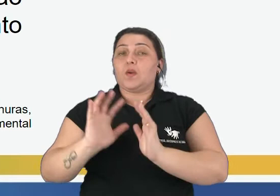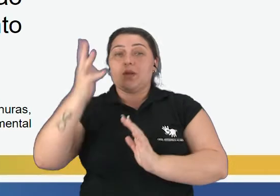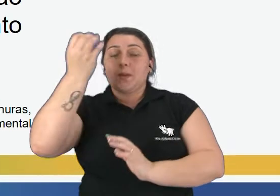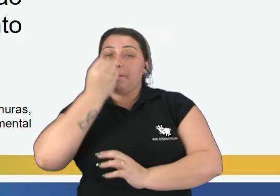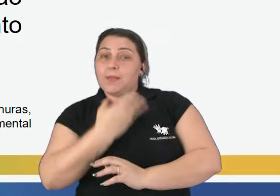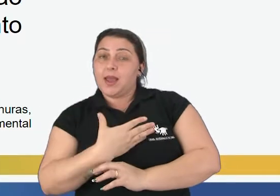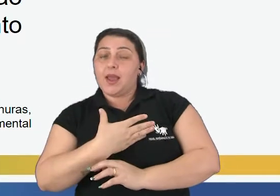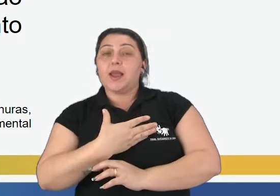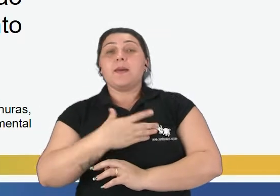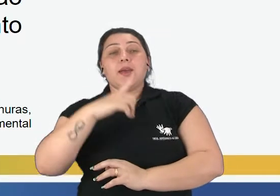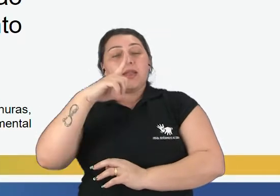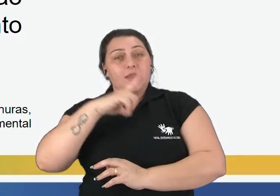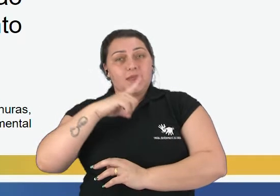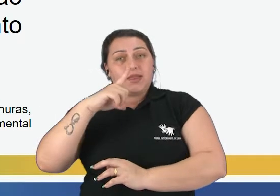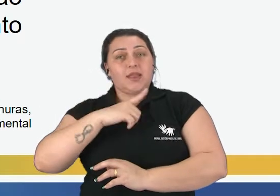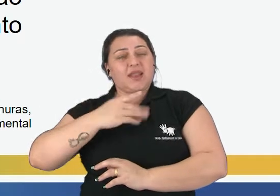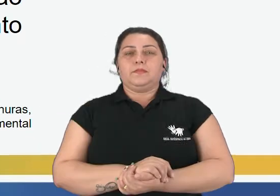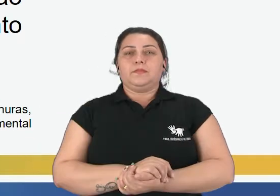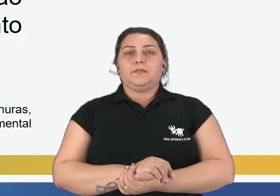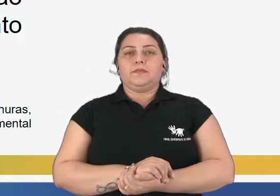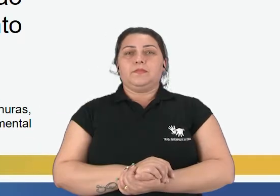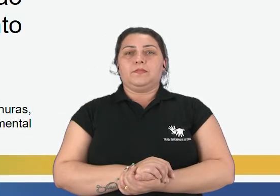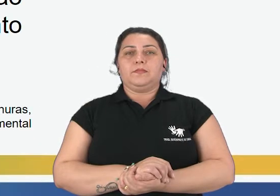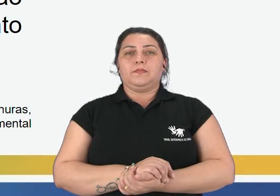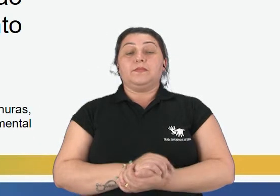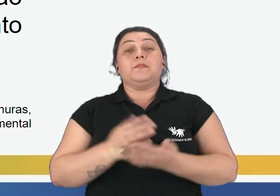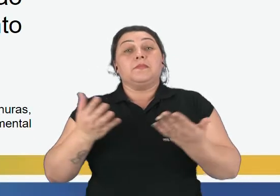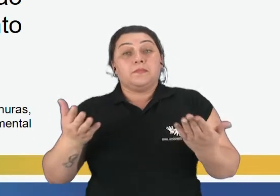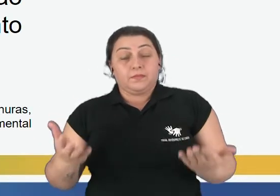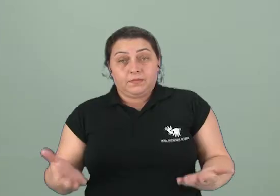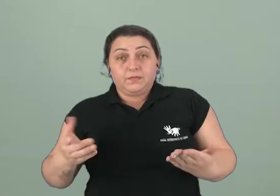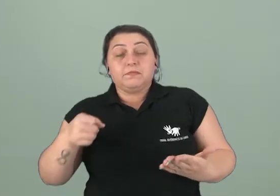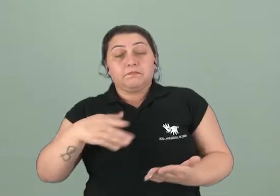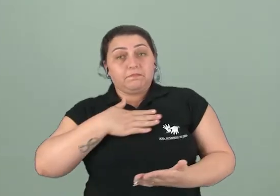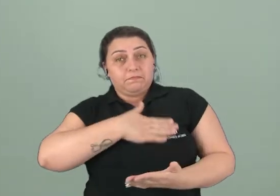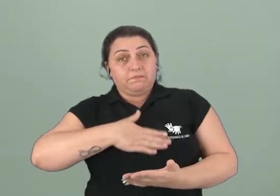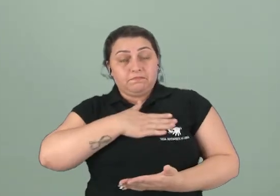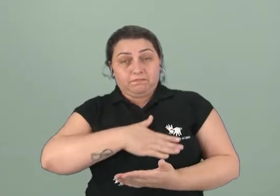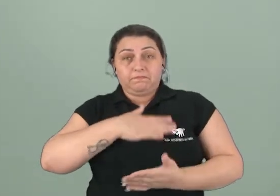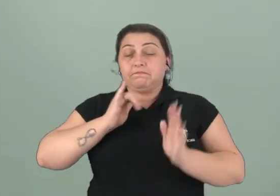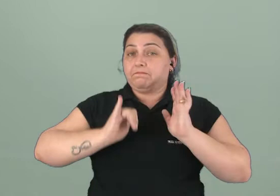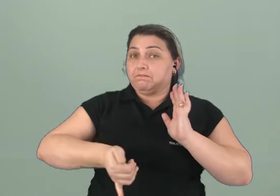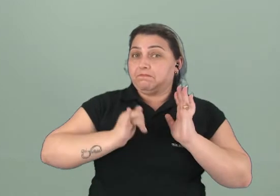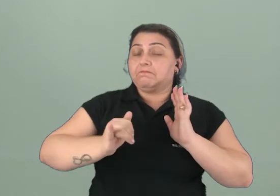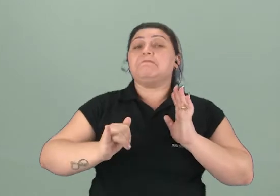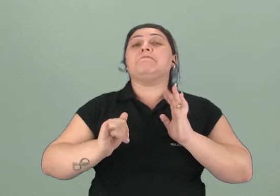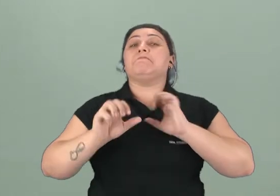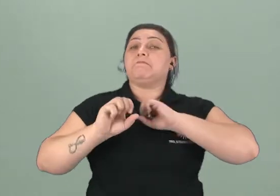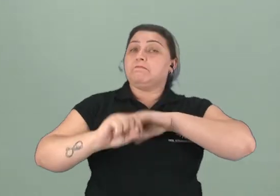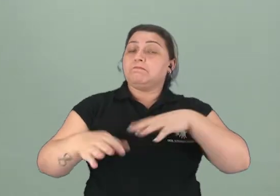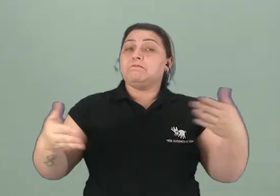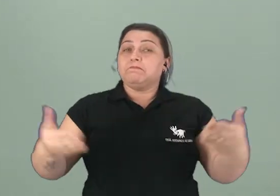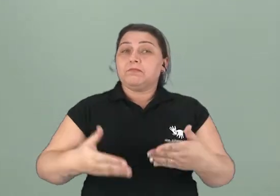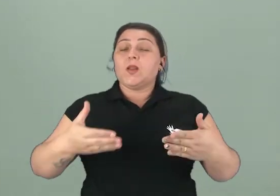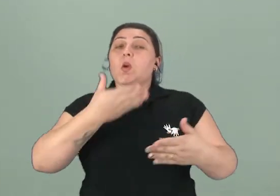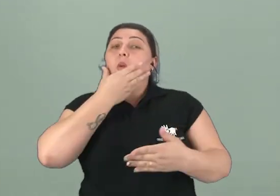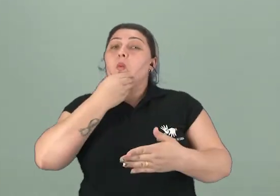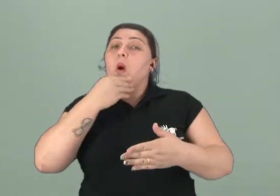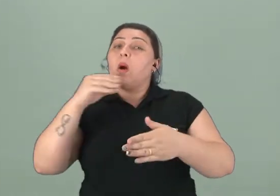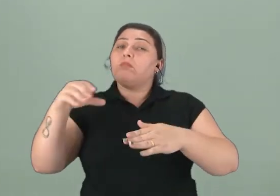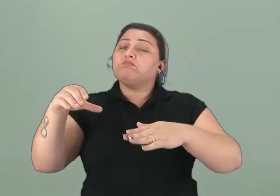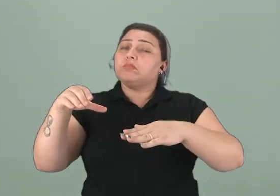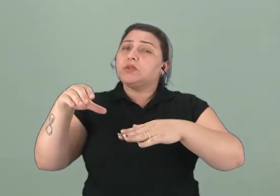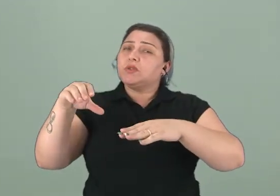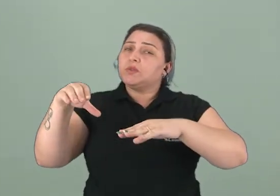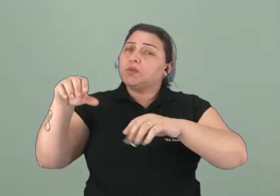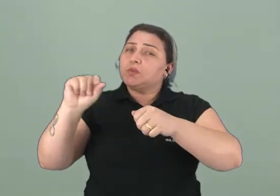para ele desde aquela época. Então, pessoal, vocês gostaram desse conto? Nós compartilhamos aí O Sapateiro e os Doentes. É